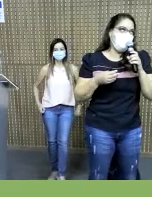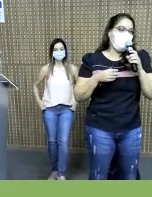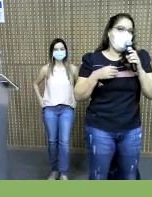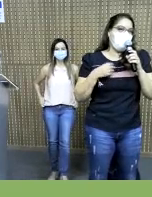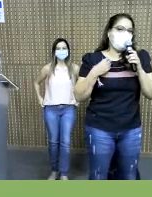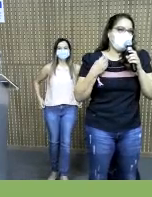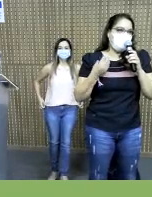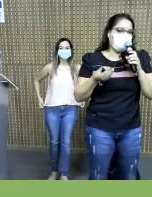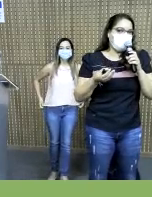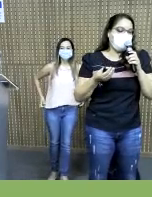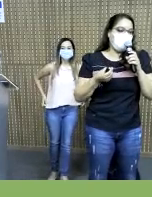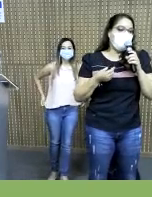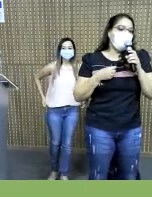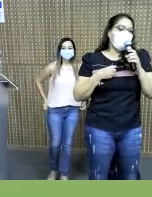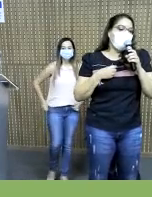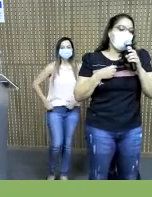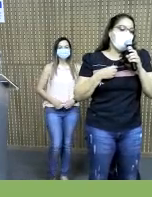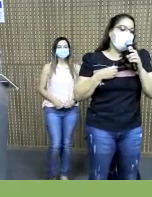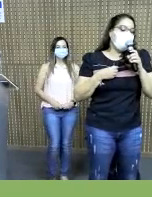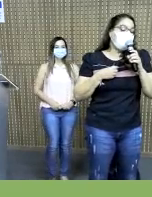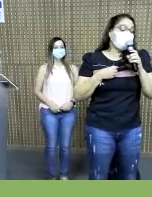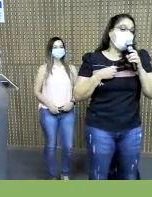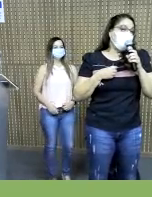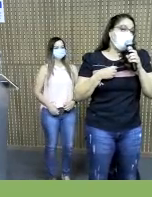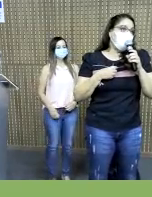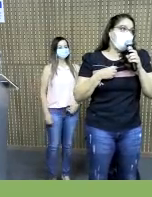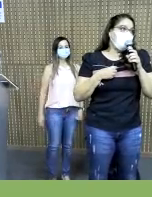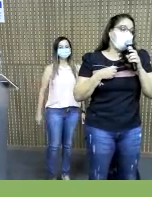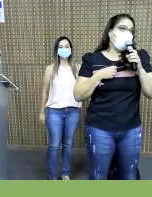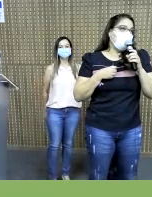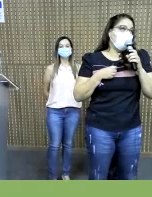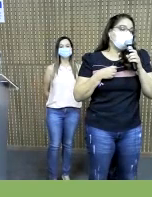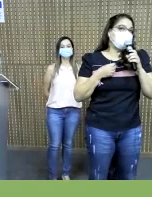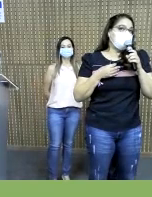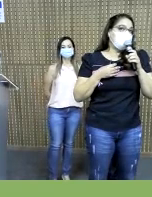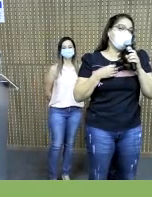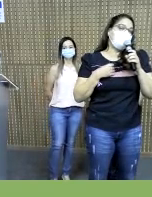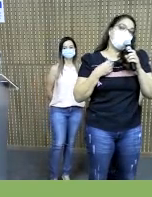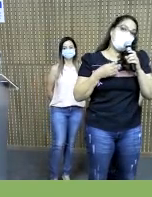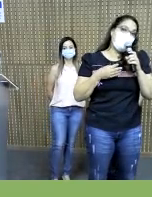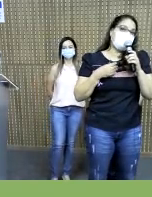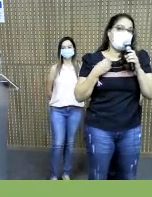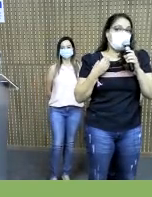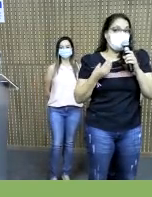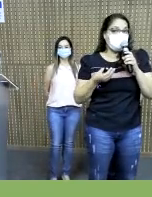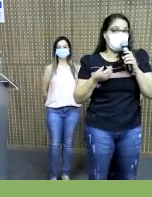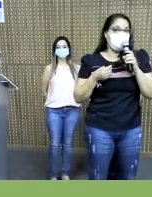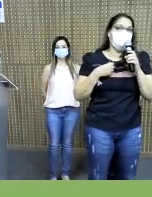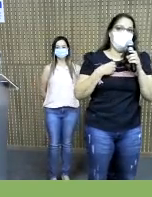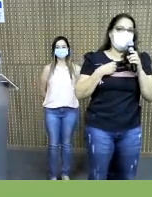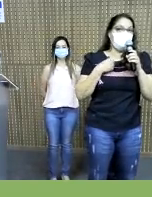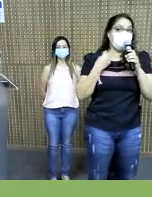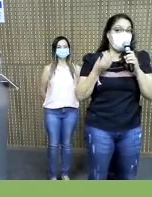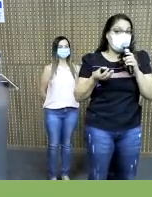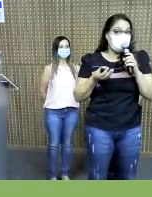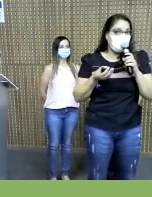ser permanente, né? Mas é uma ação que a gente tem que parar, tem que refletir,